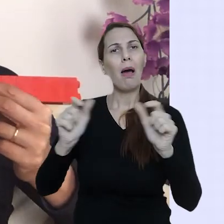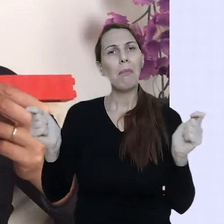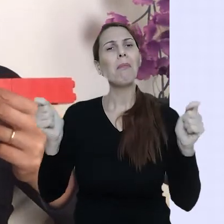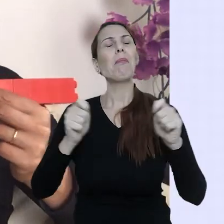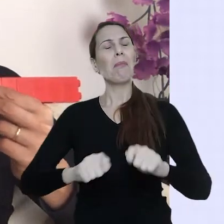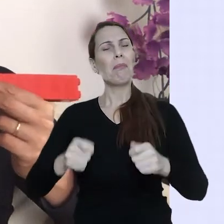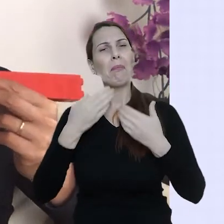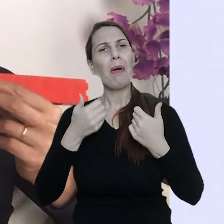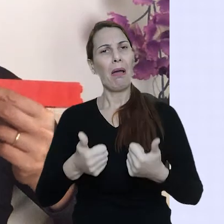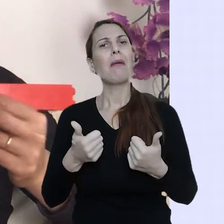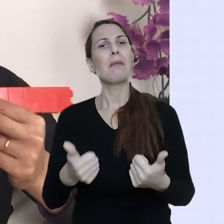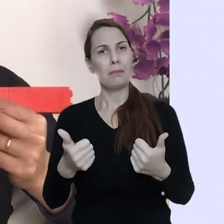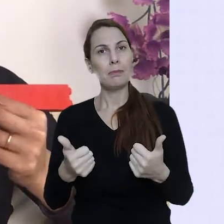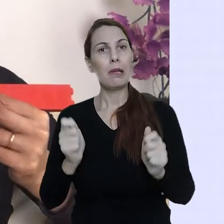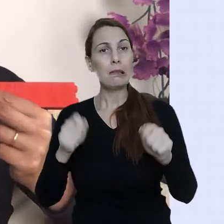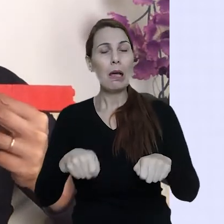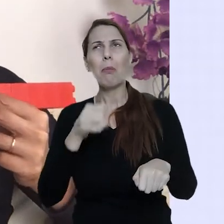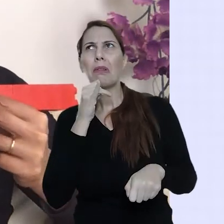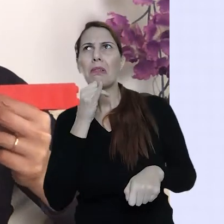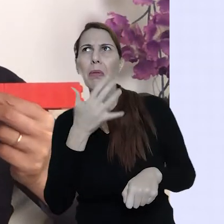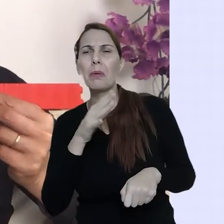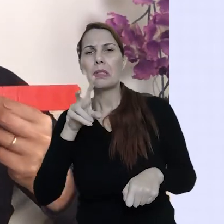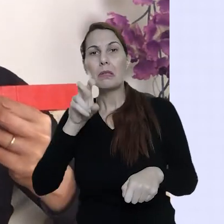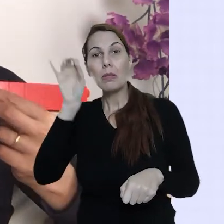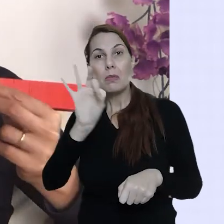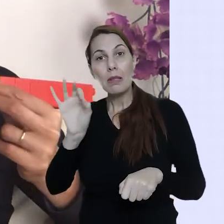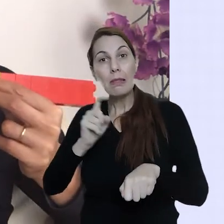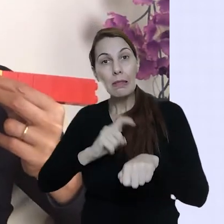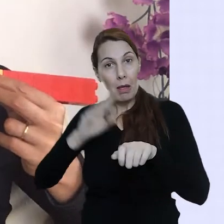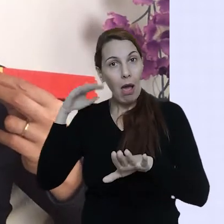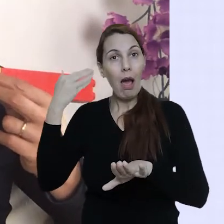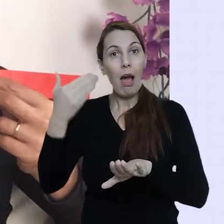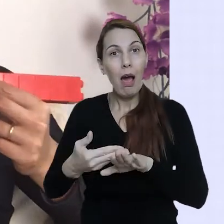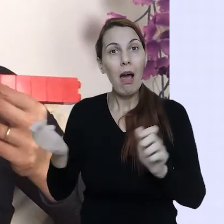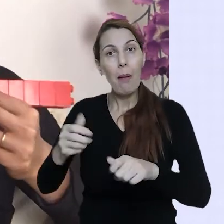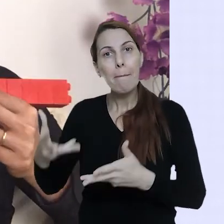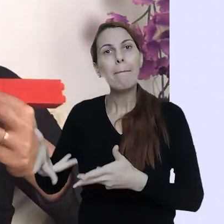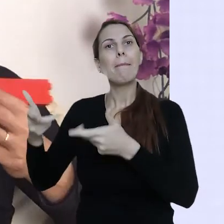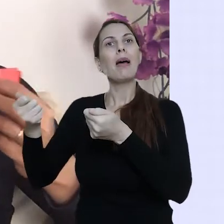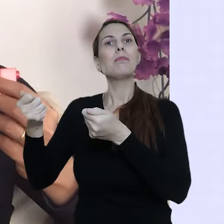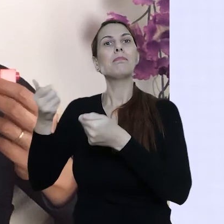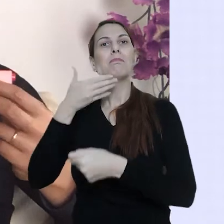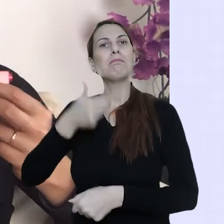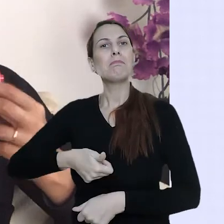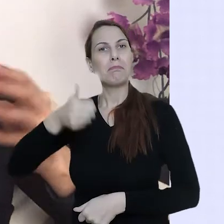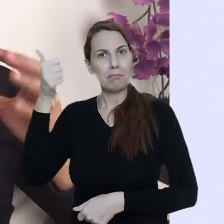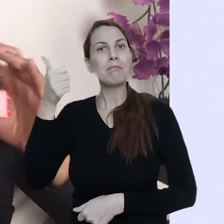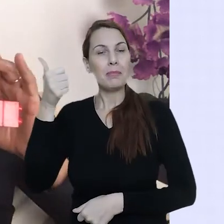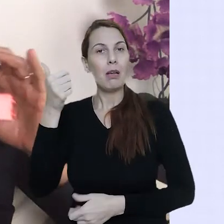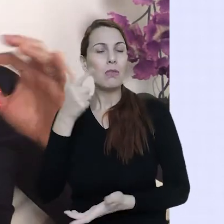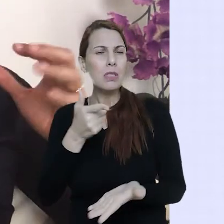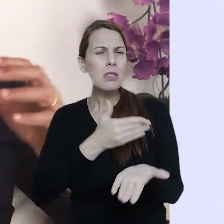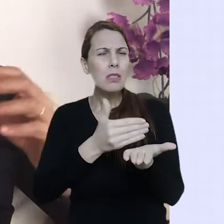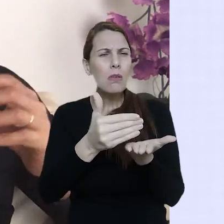de uma maneira mais eficiente. Vamos dizer que você consegue otimizar até 50% do teu tempo. E você